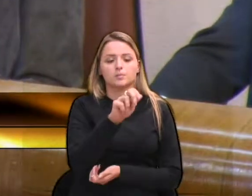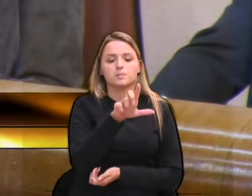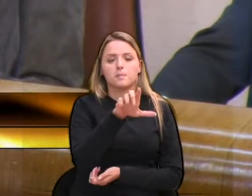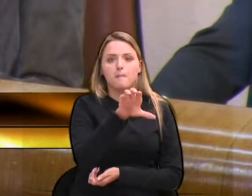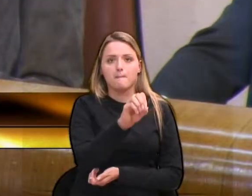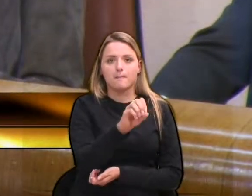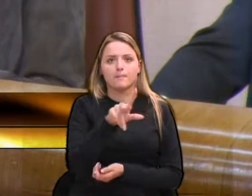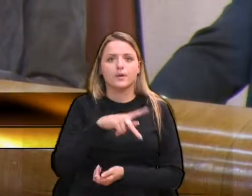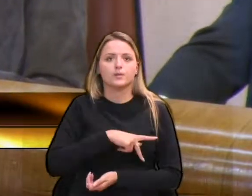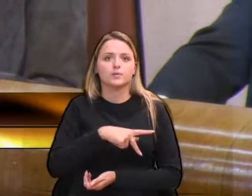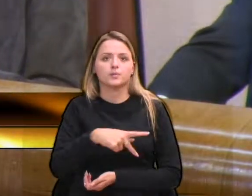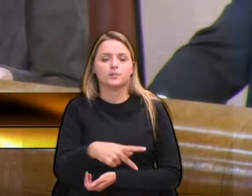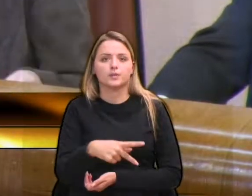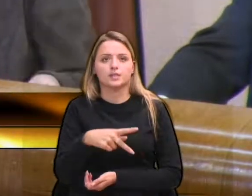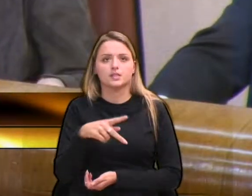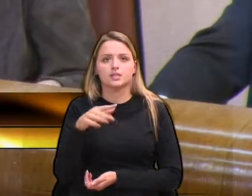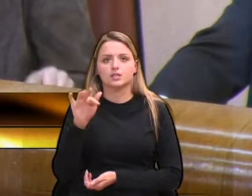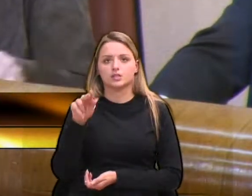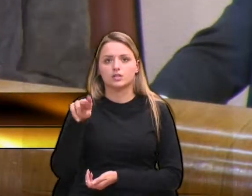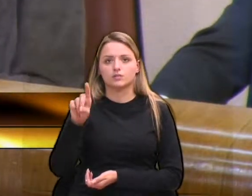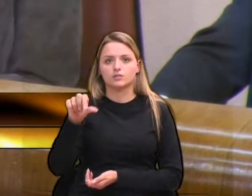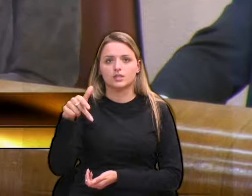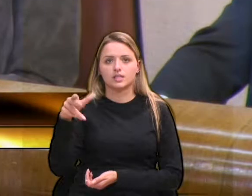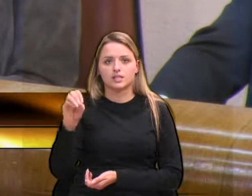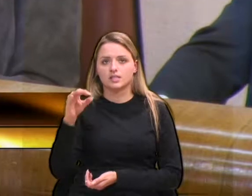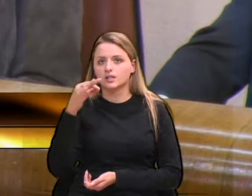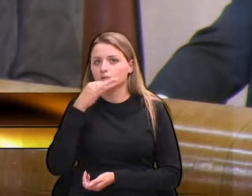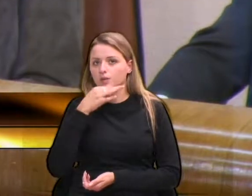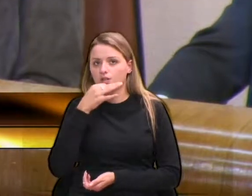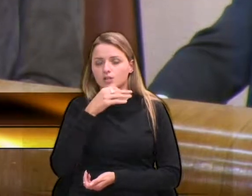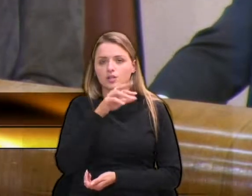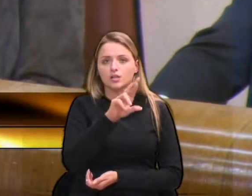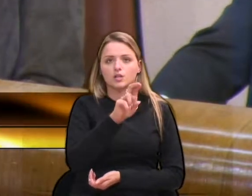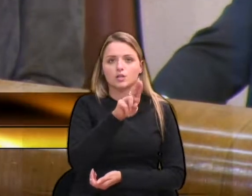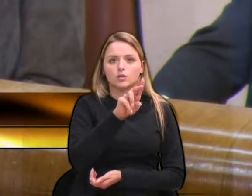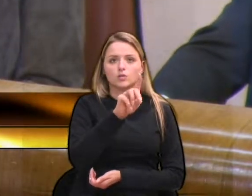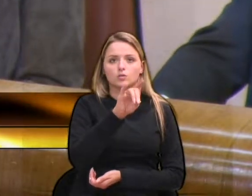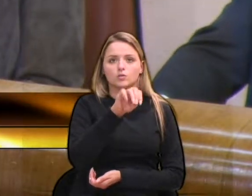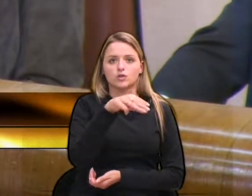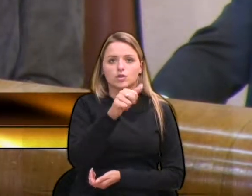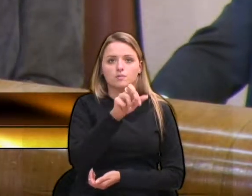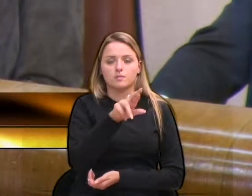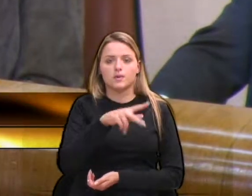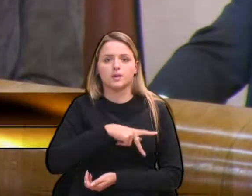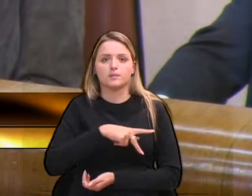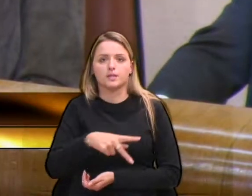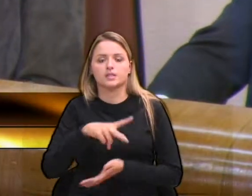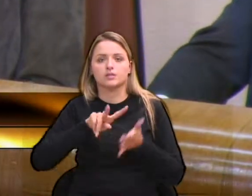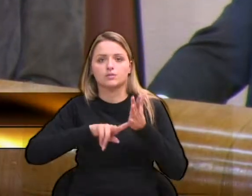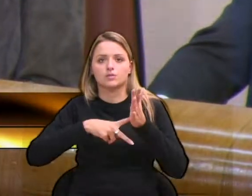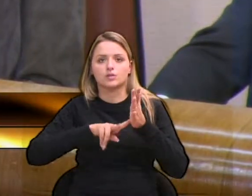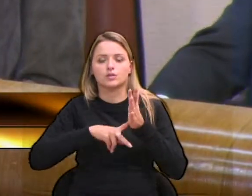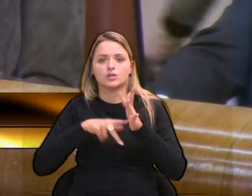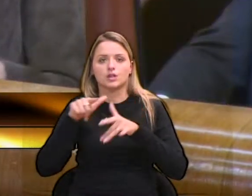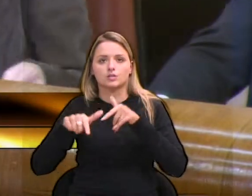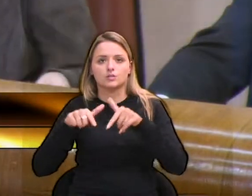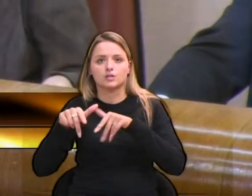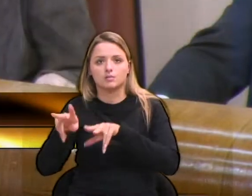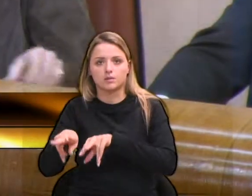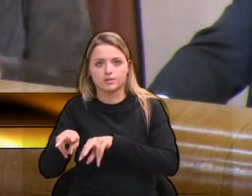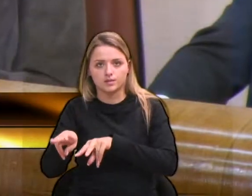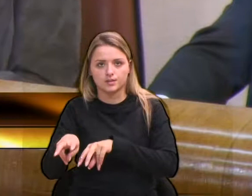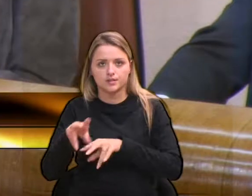Poleto, presidente da Fundação Caxias. Rudimar Menegoto, presidente do Sindicato dos Trabalhadores